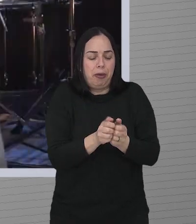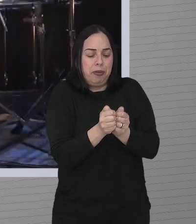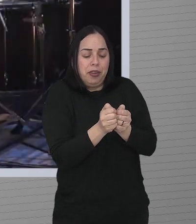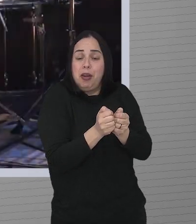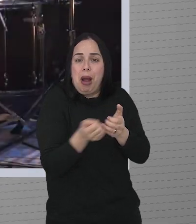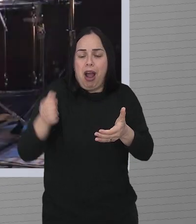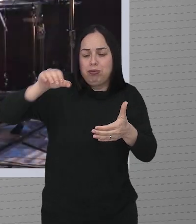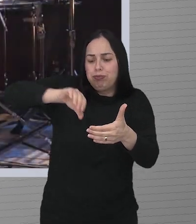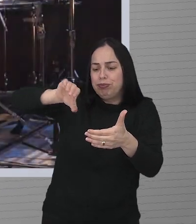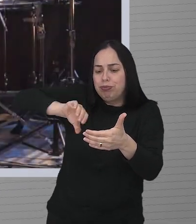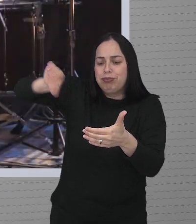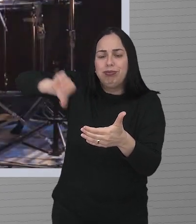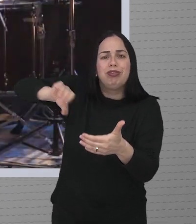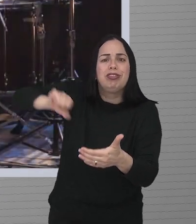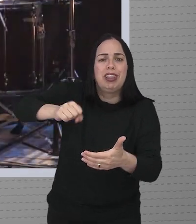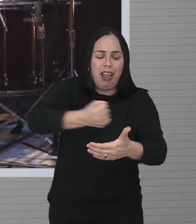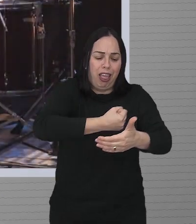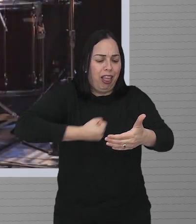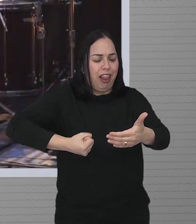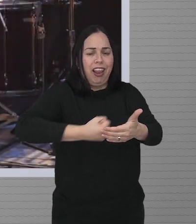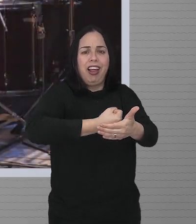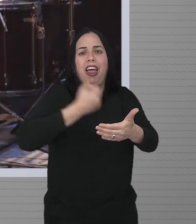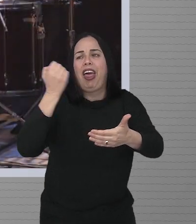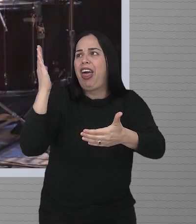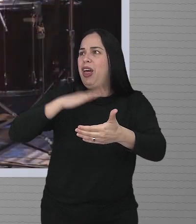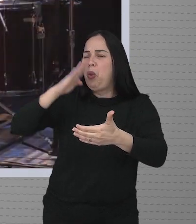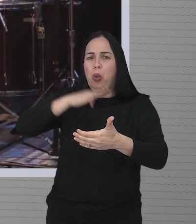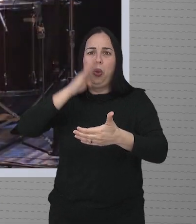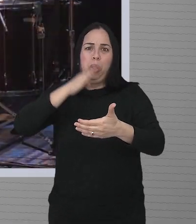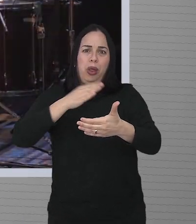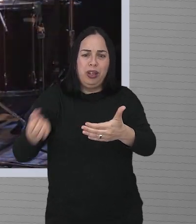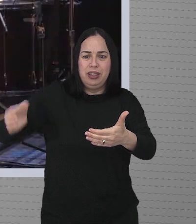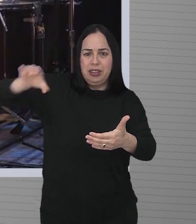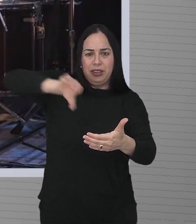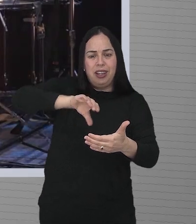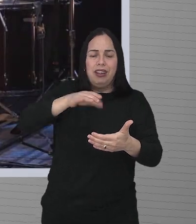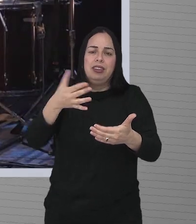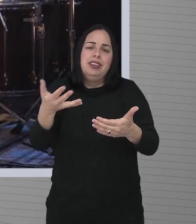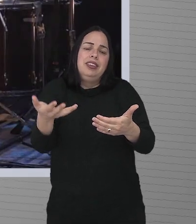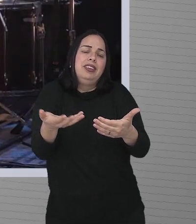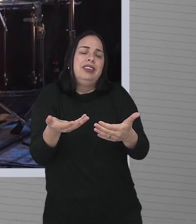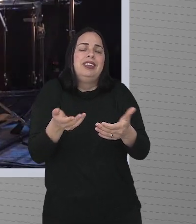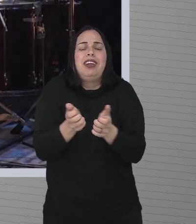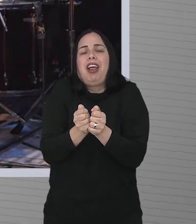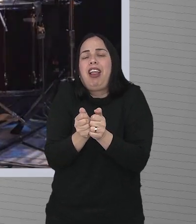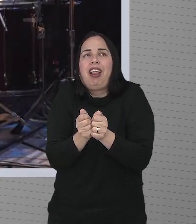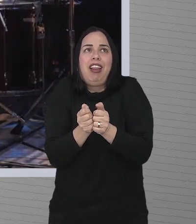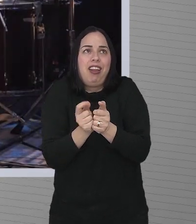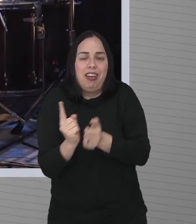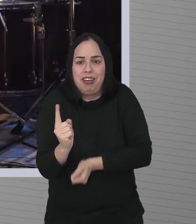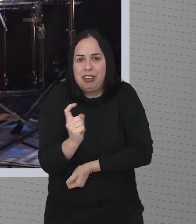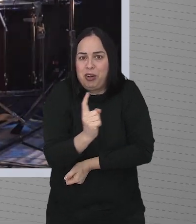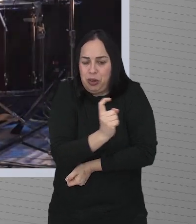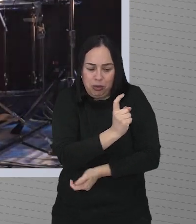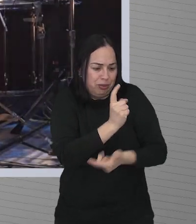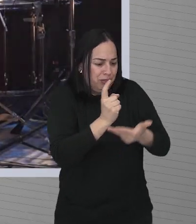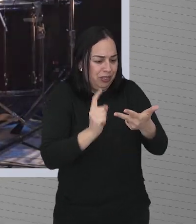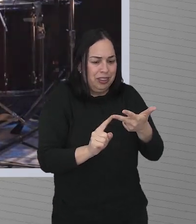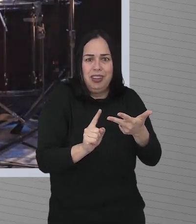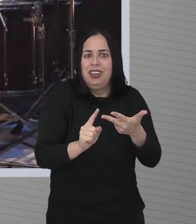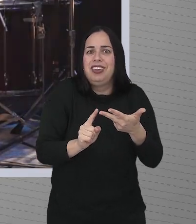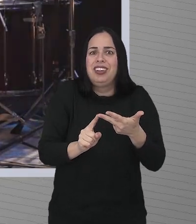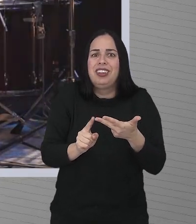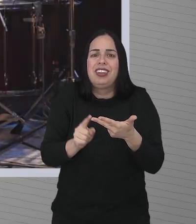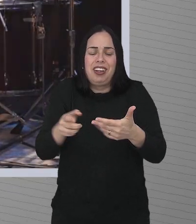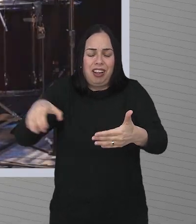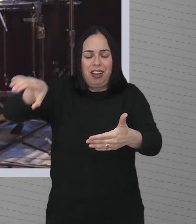de caju, um bocadinho mais, pimenta malagueta, um bocadinho mais, amendoim, camarão, balucô, na